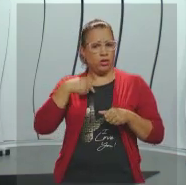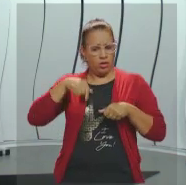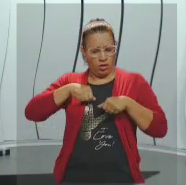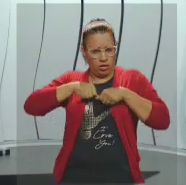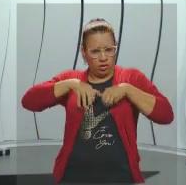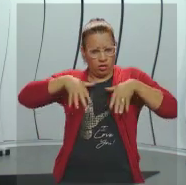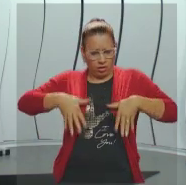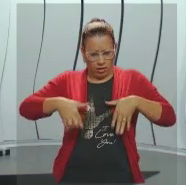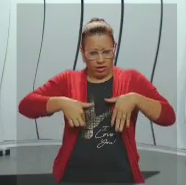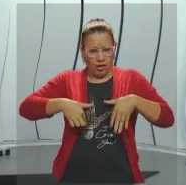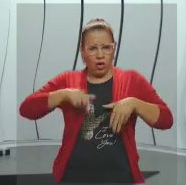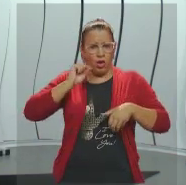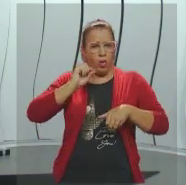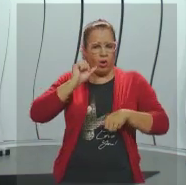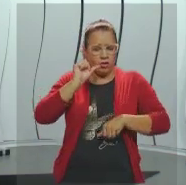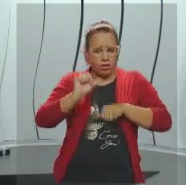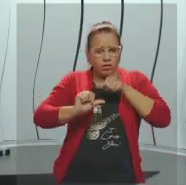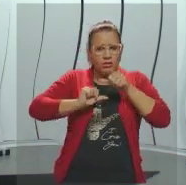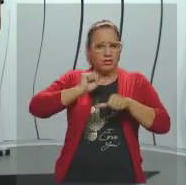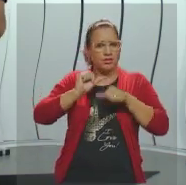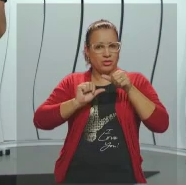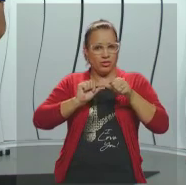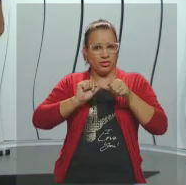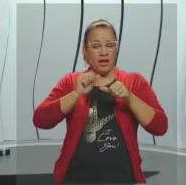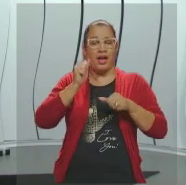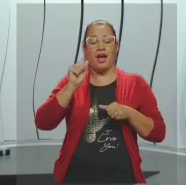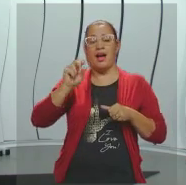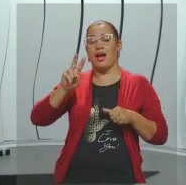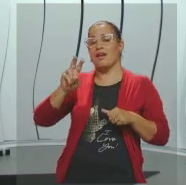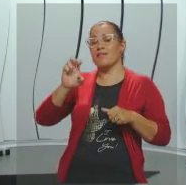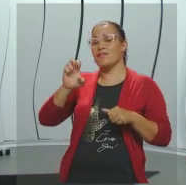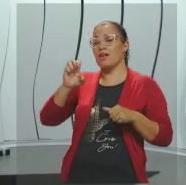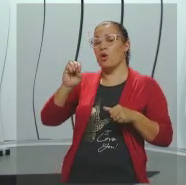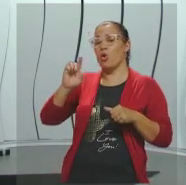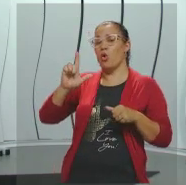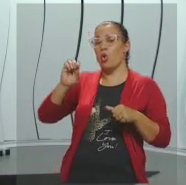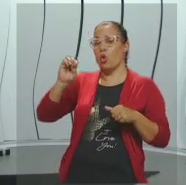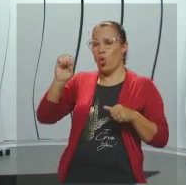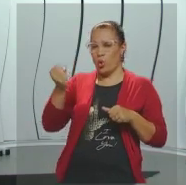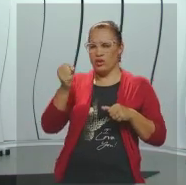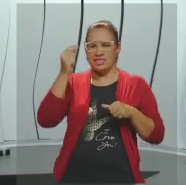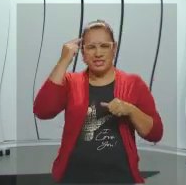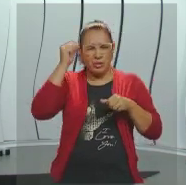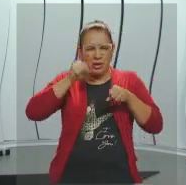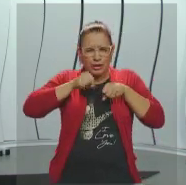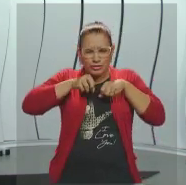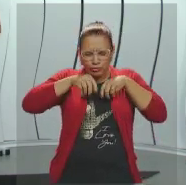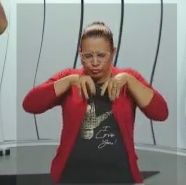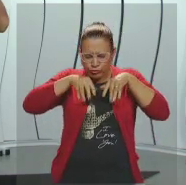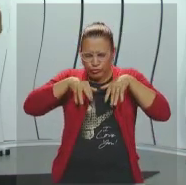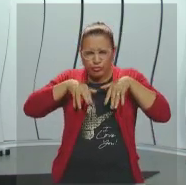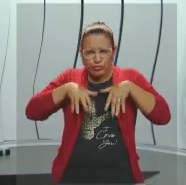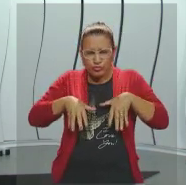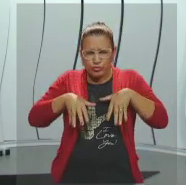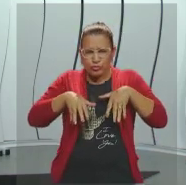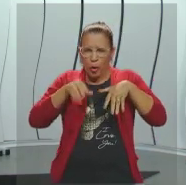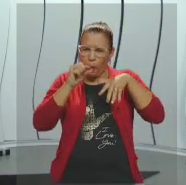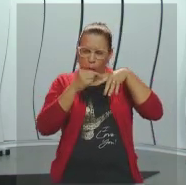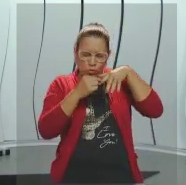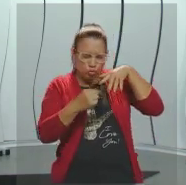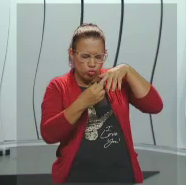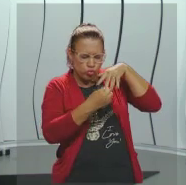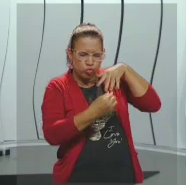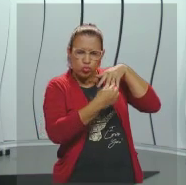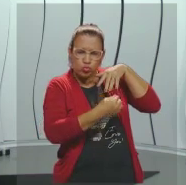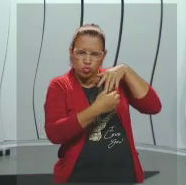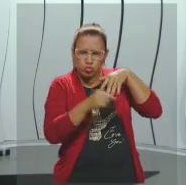troca gasosa é a região dos alvéolos. Então, cada bronquíolo, aquelas ramificações bem pequenininhas que chegaram lá no seu